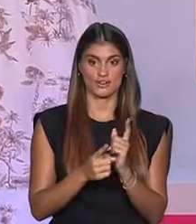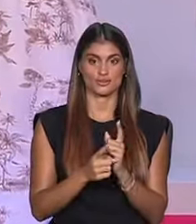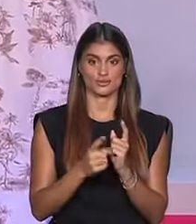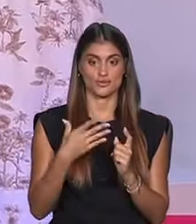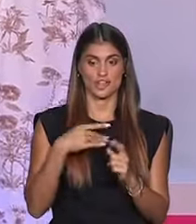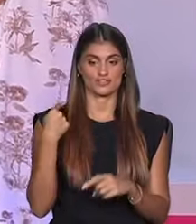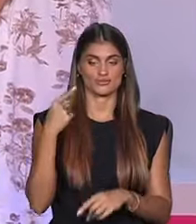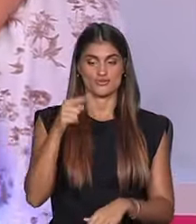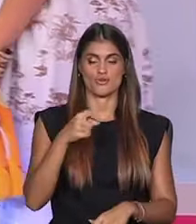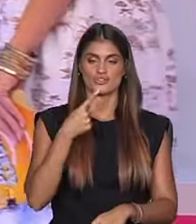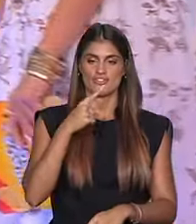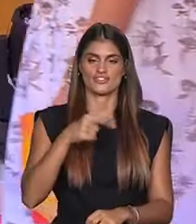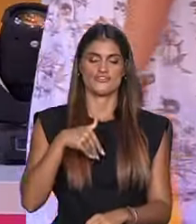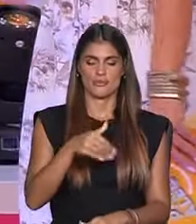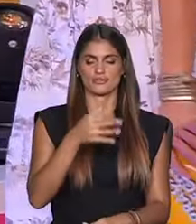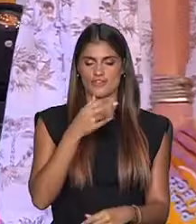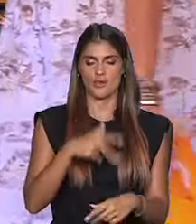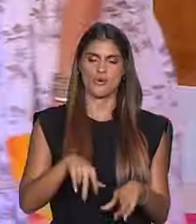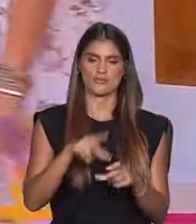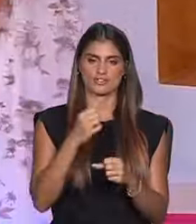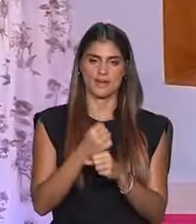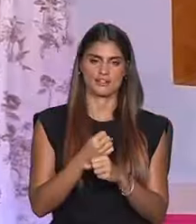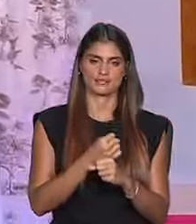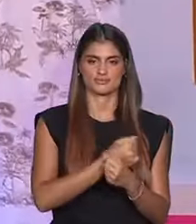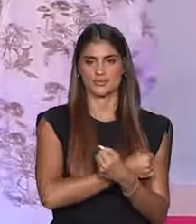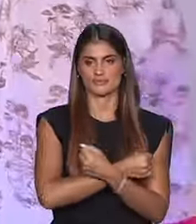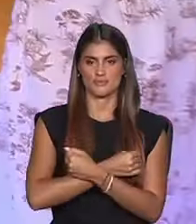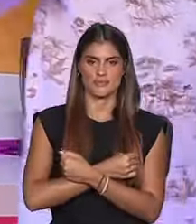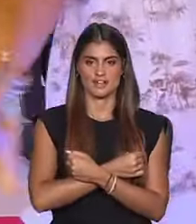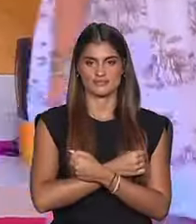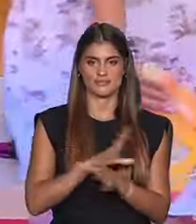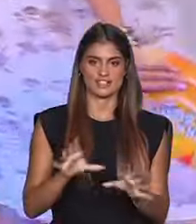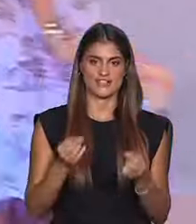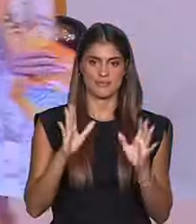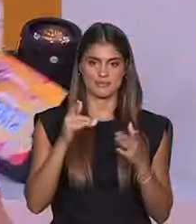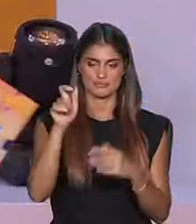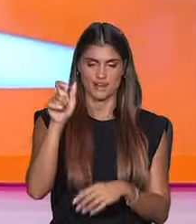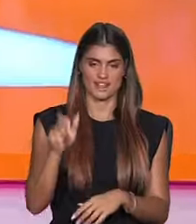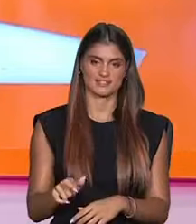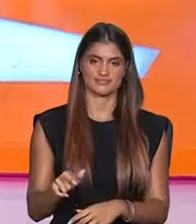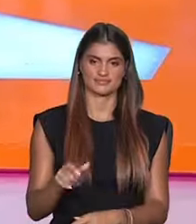voltar. Já vamos falar do novo trabalho. Marante, um abraço. Até já. Uma salva de palmas para o Marante, por favor. Até já. Minha Joana. Até já.